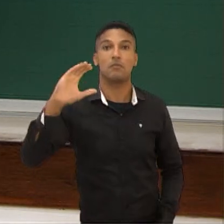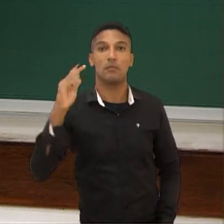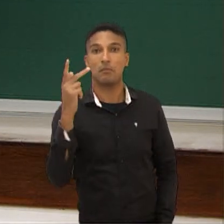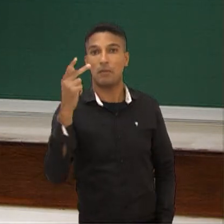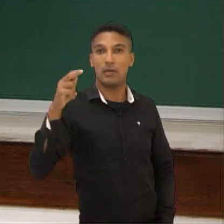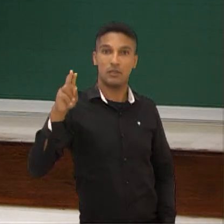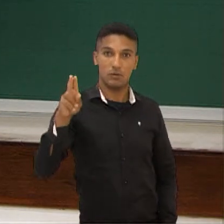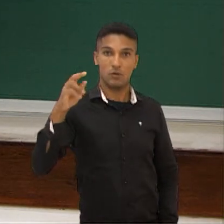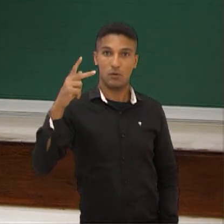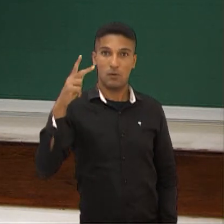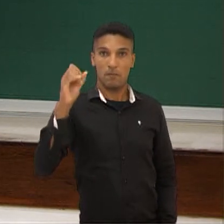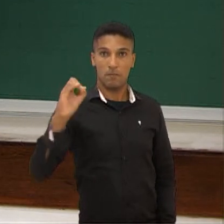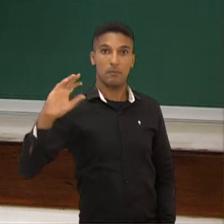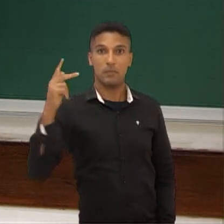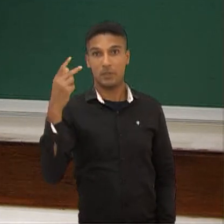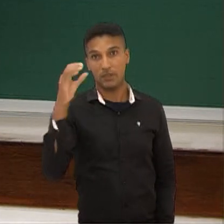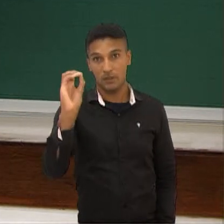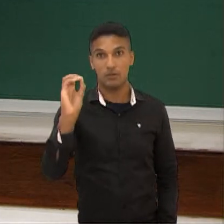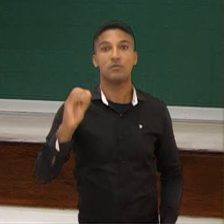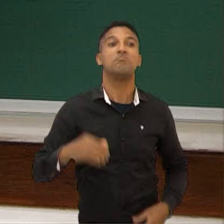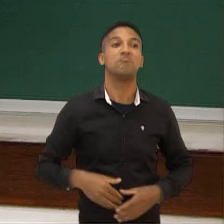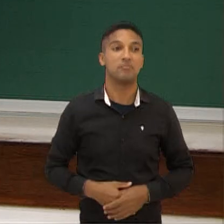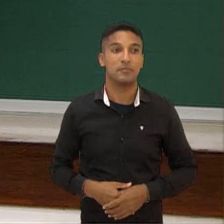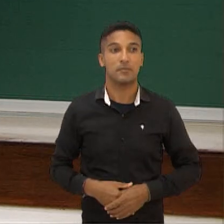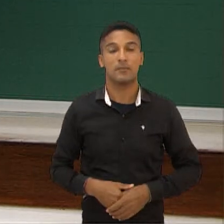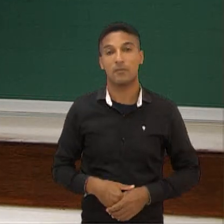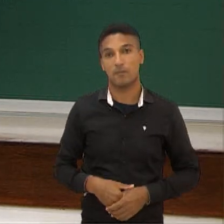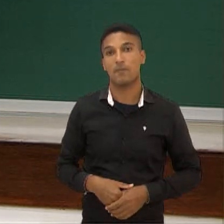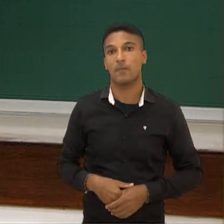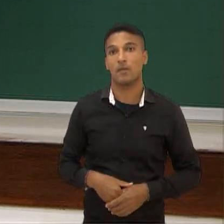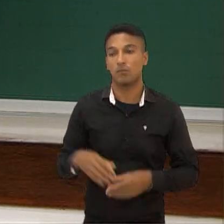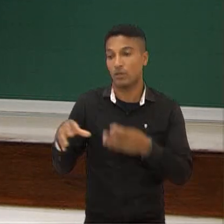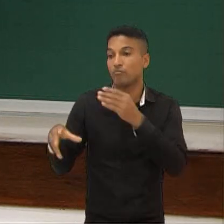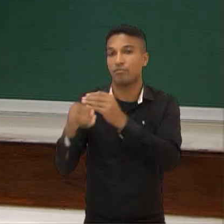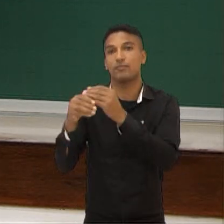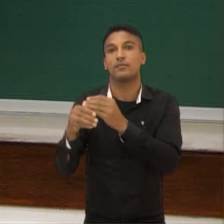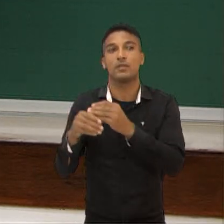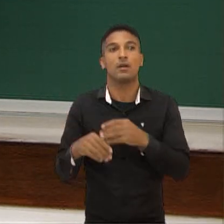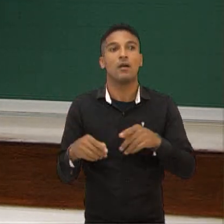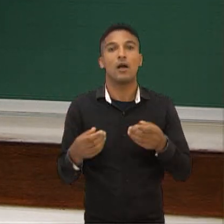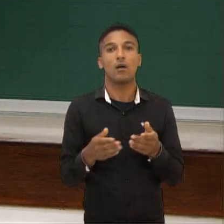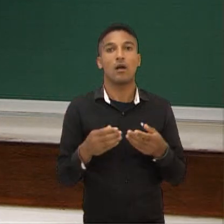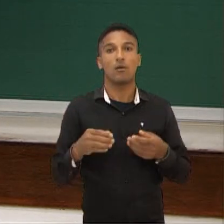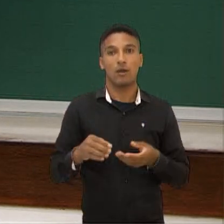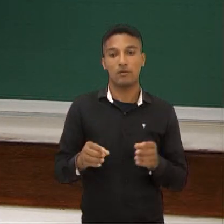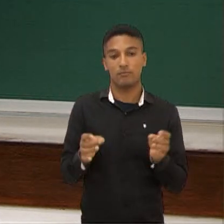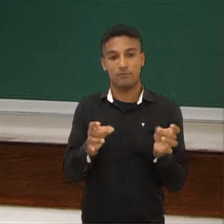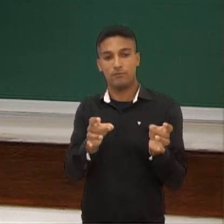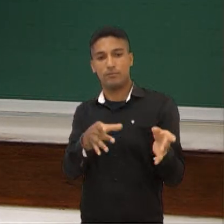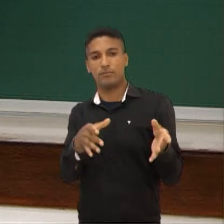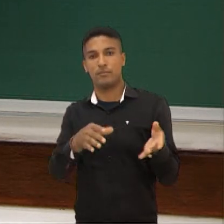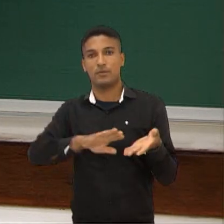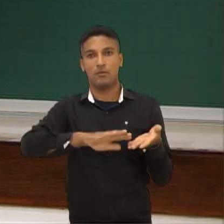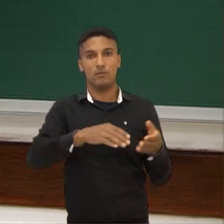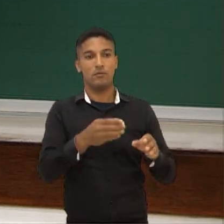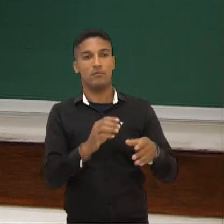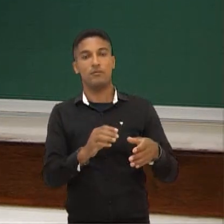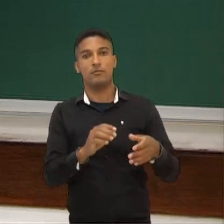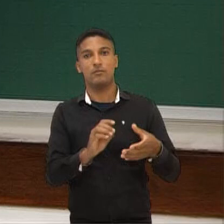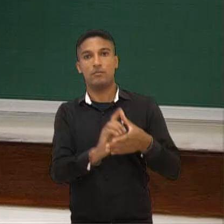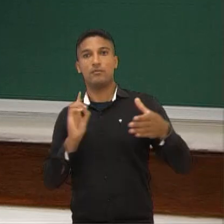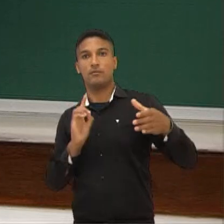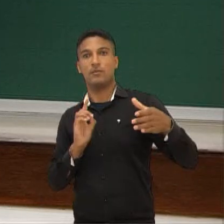Peru, inclusive, né? Incluindo, conheci Machu Picchu. E de exclusão, fui a vários